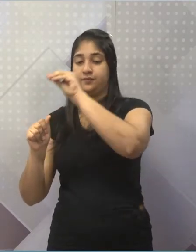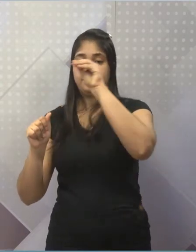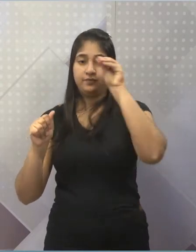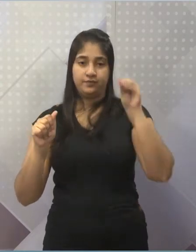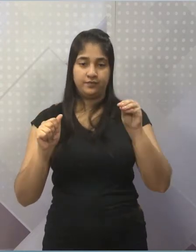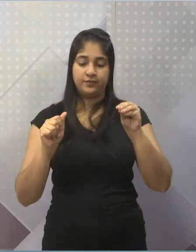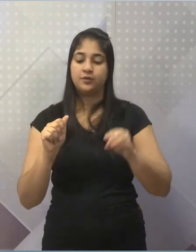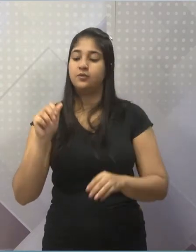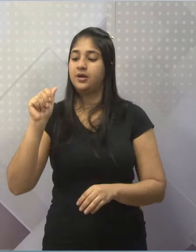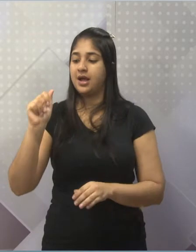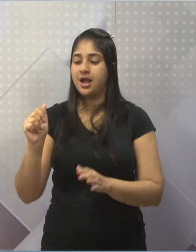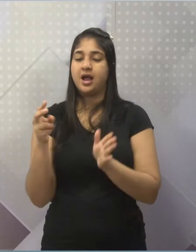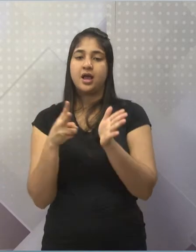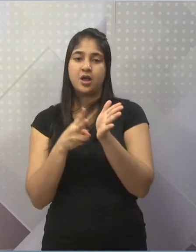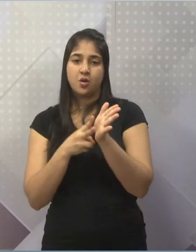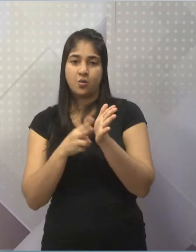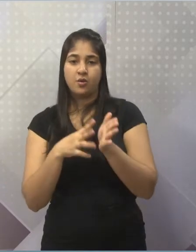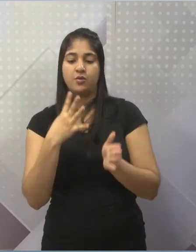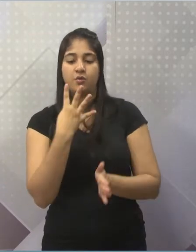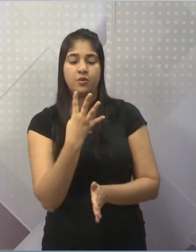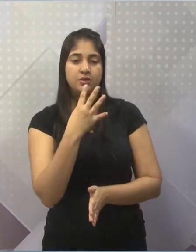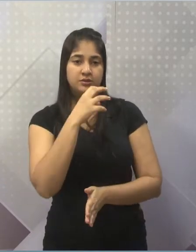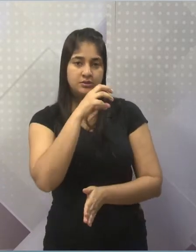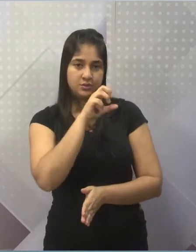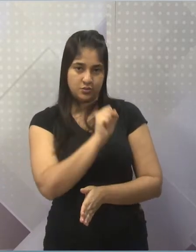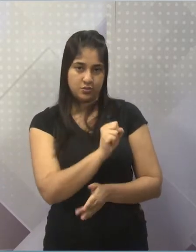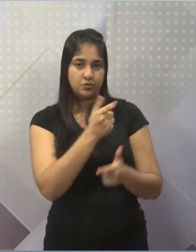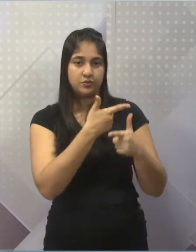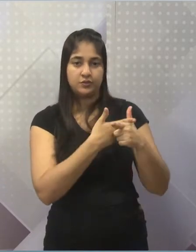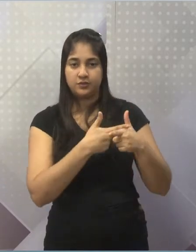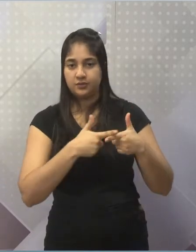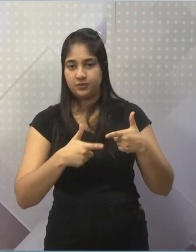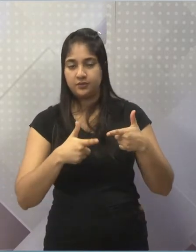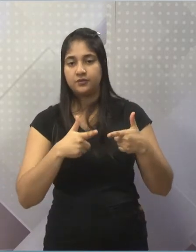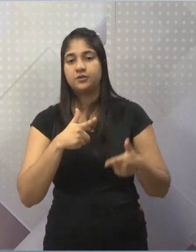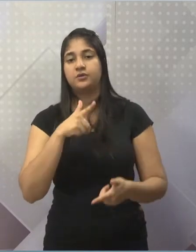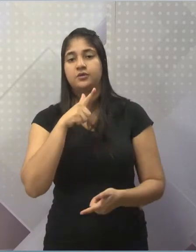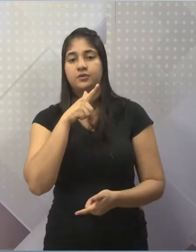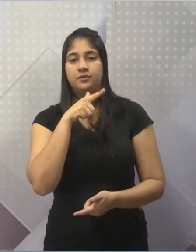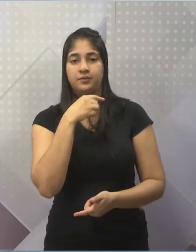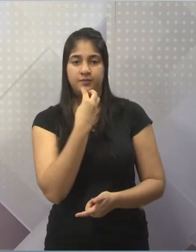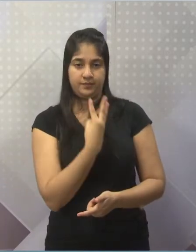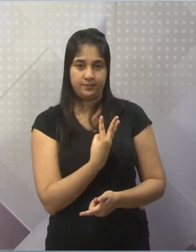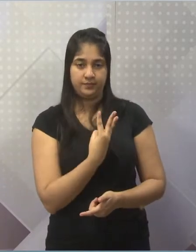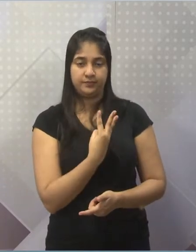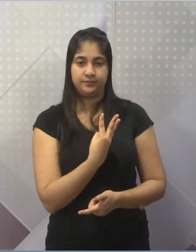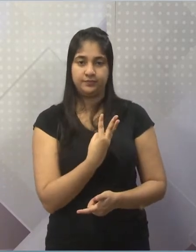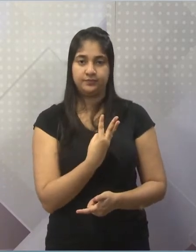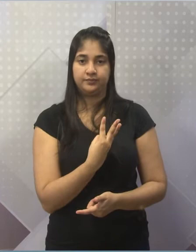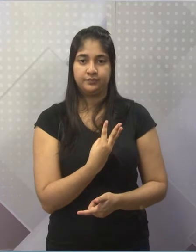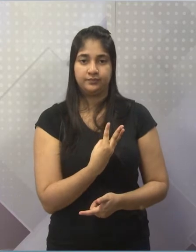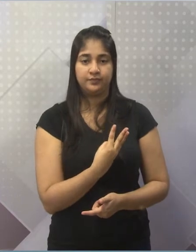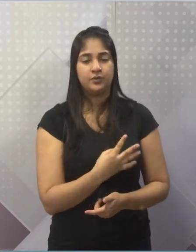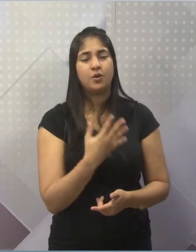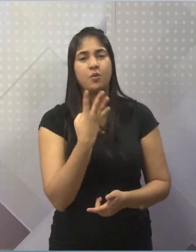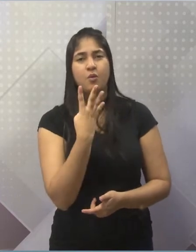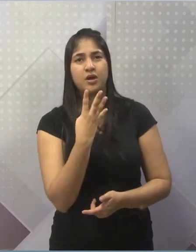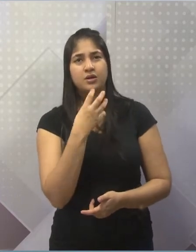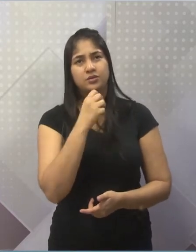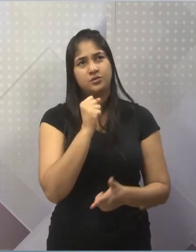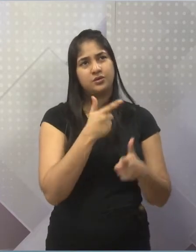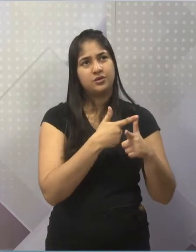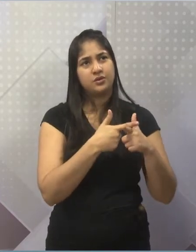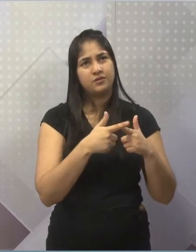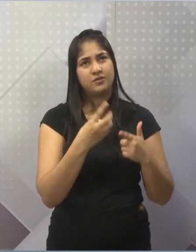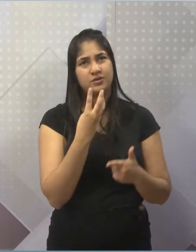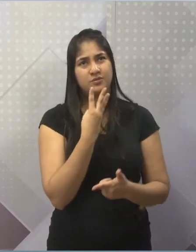A é igual a 48 dividido por 3. Bem, 48 dividido